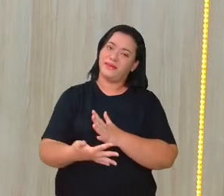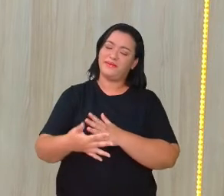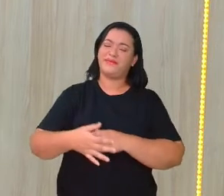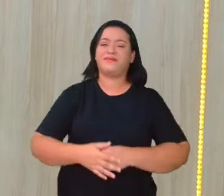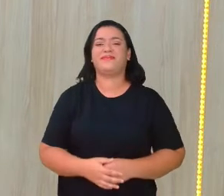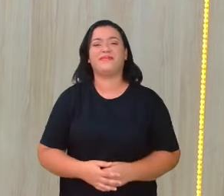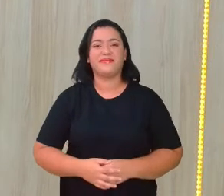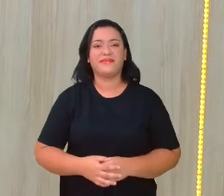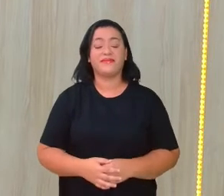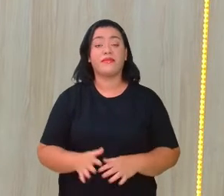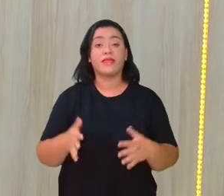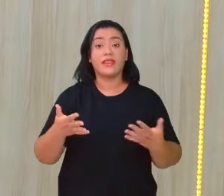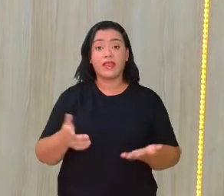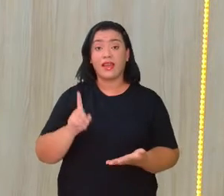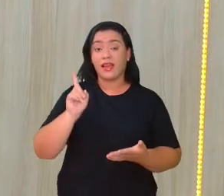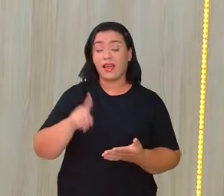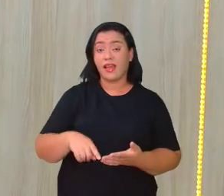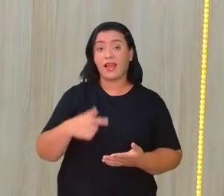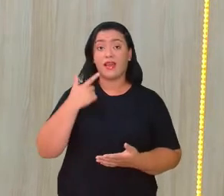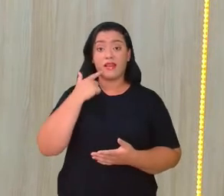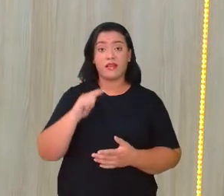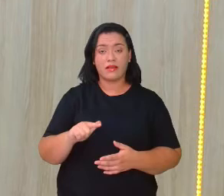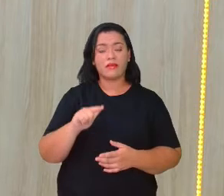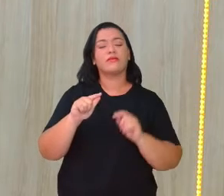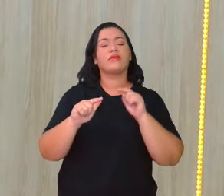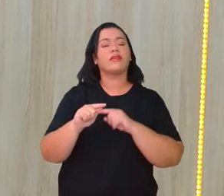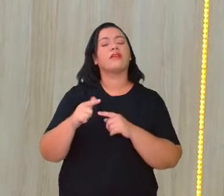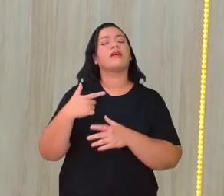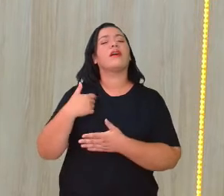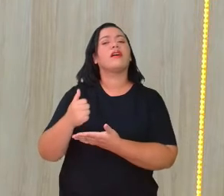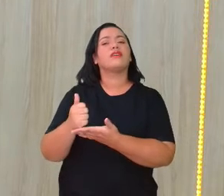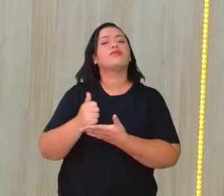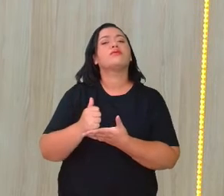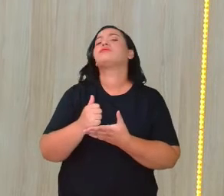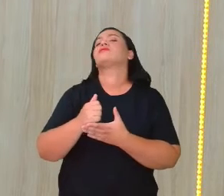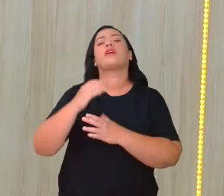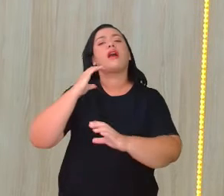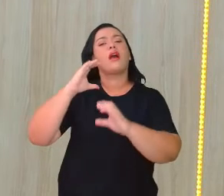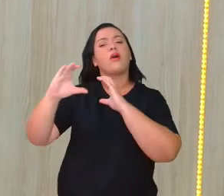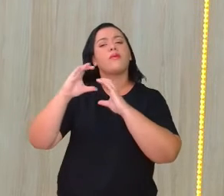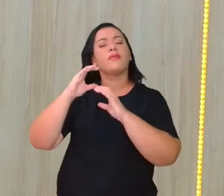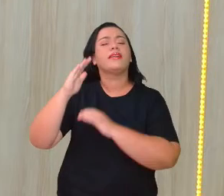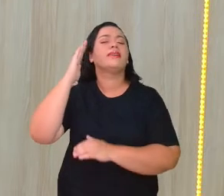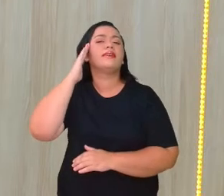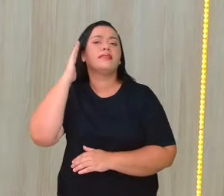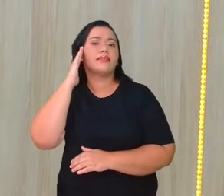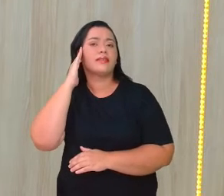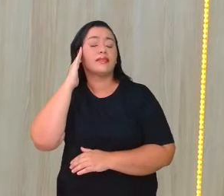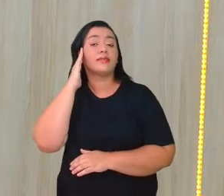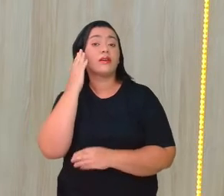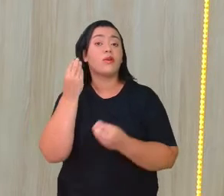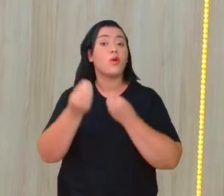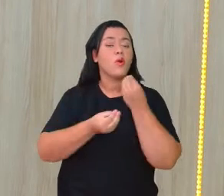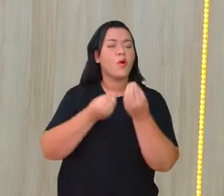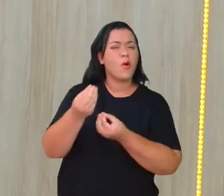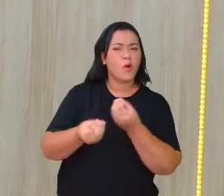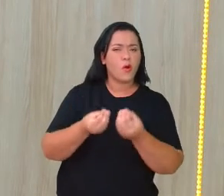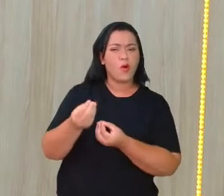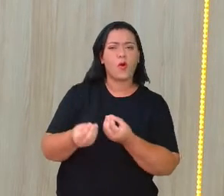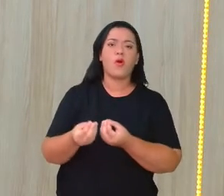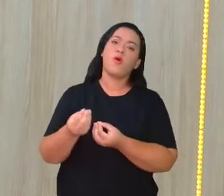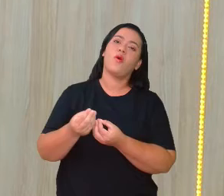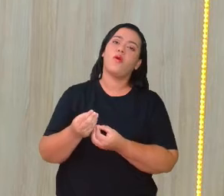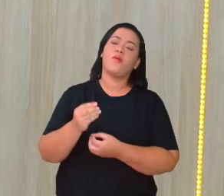sinais, Que é aí uma língua que nos ajuda a se comunicar, a entender como fazer essa comunicação